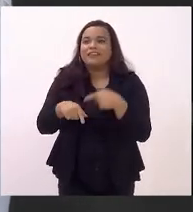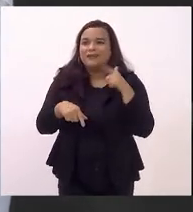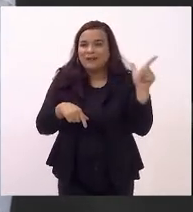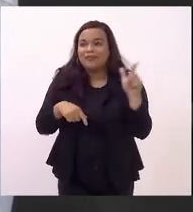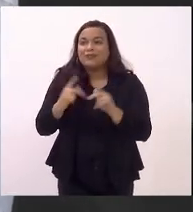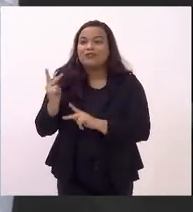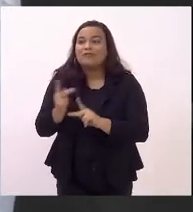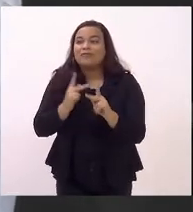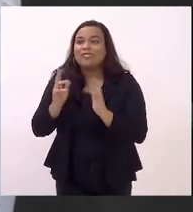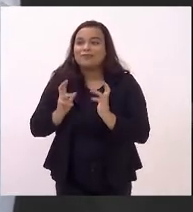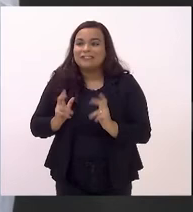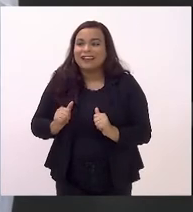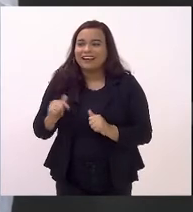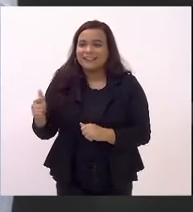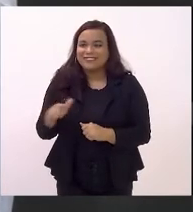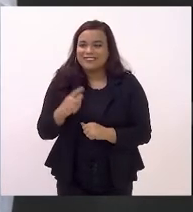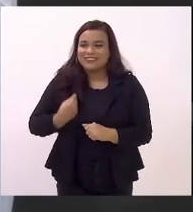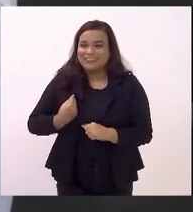sagrado, que aqui não está.